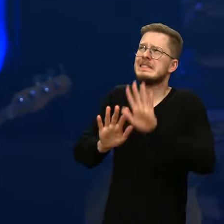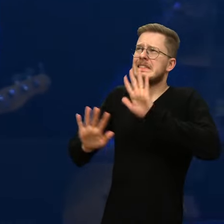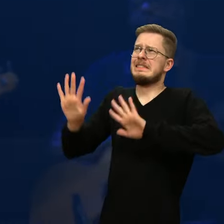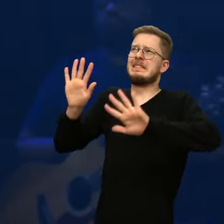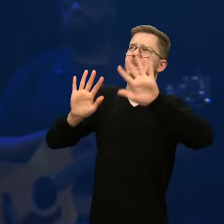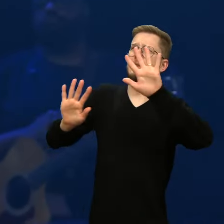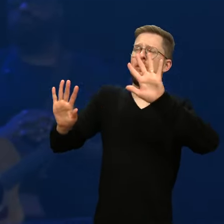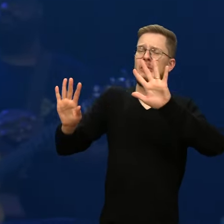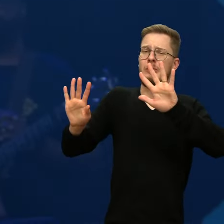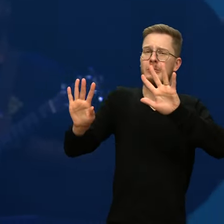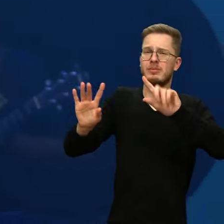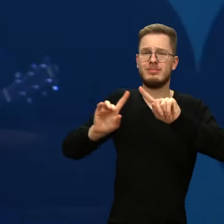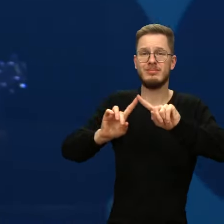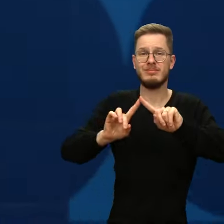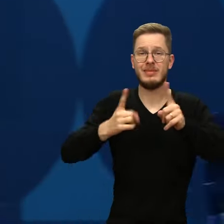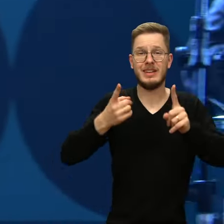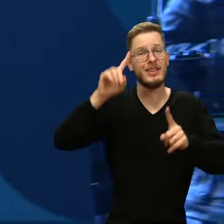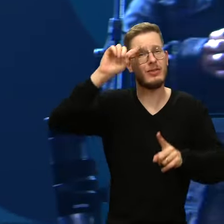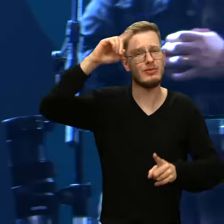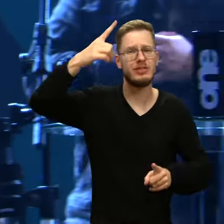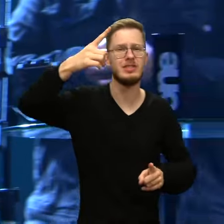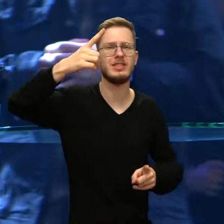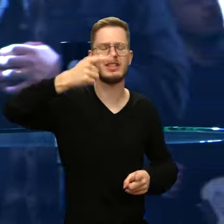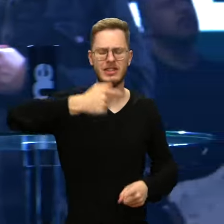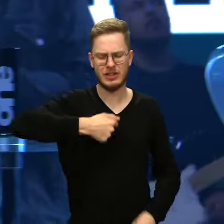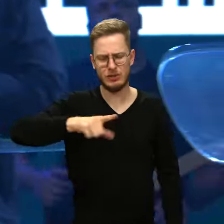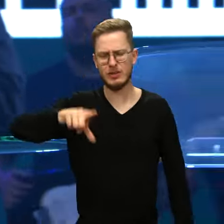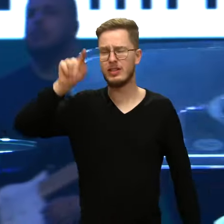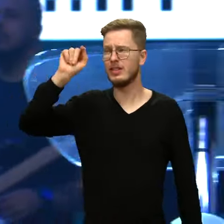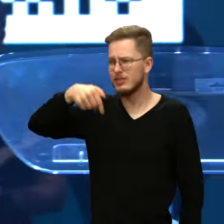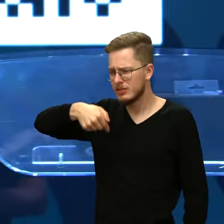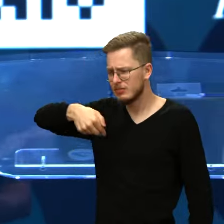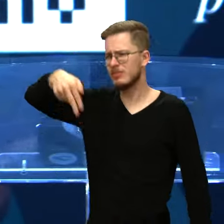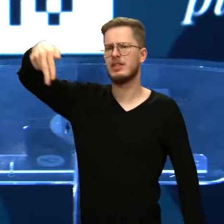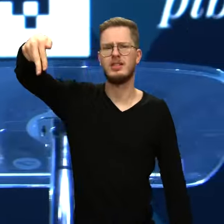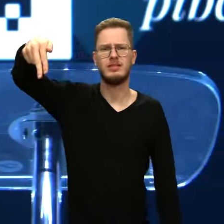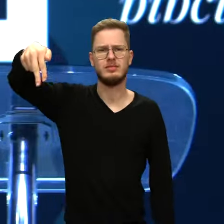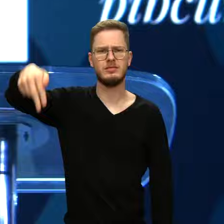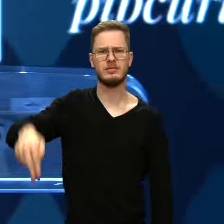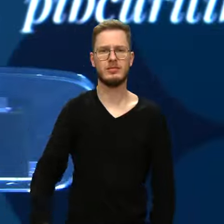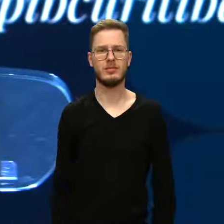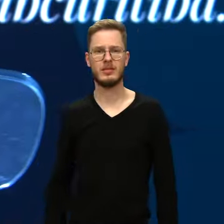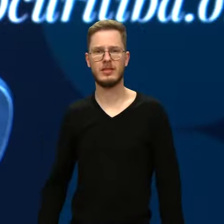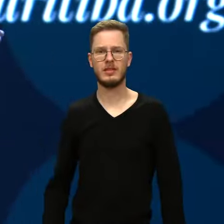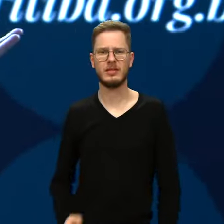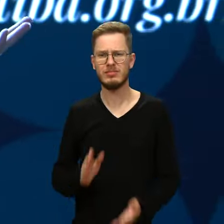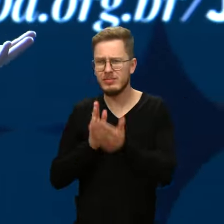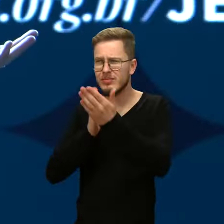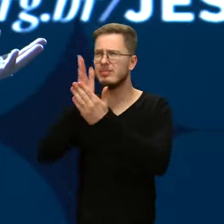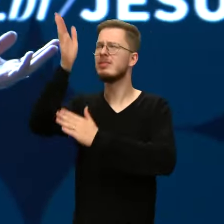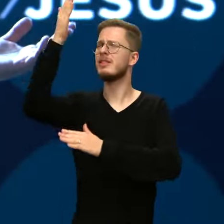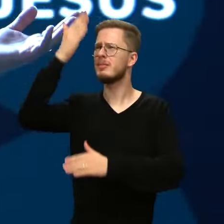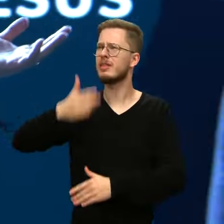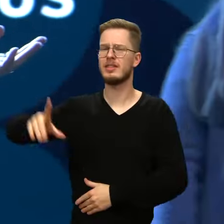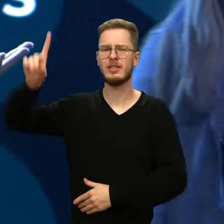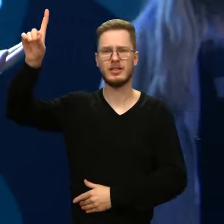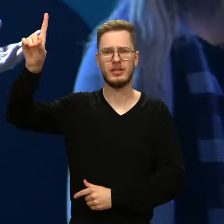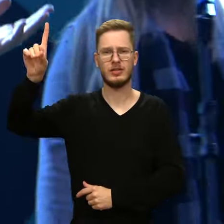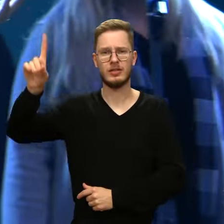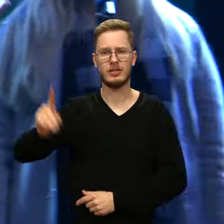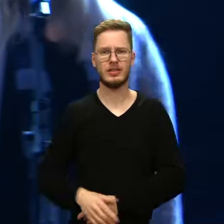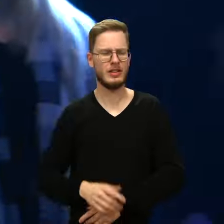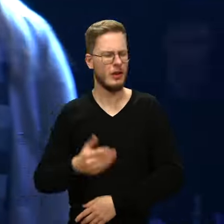Mas teve o dia em que eu decidi entrar. Quando eu decidi, foi a melhor decisão que eu podia tomar. Por isso, se é